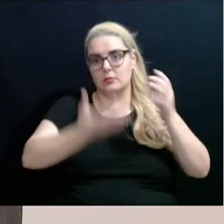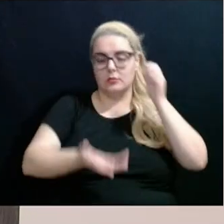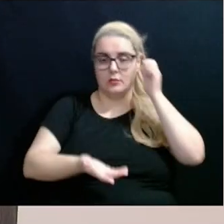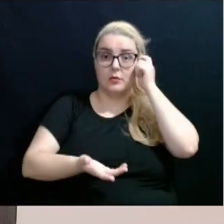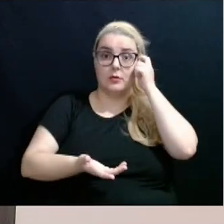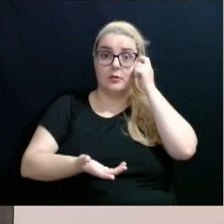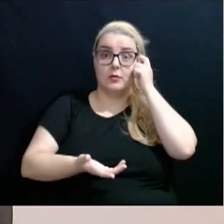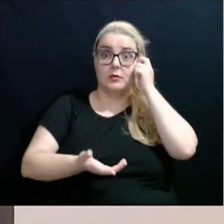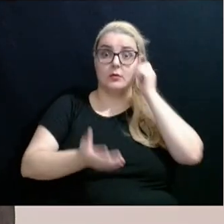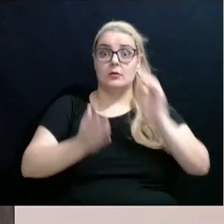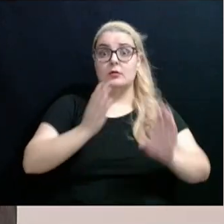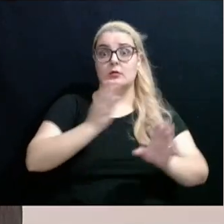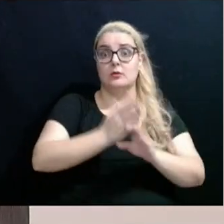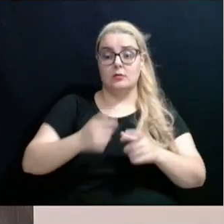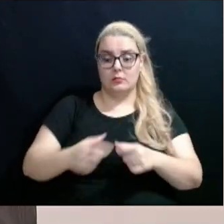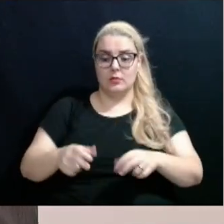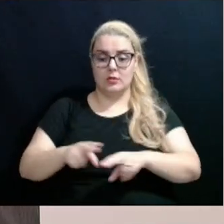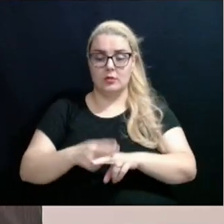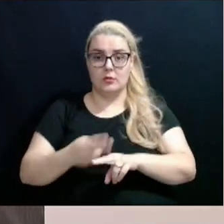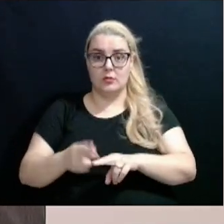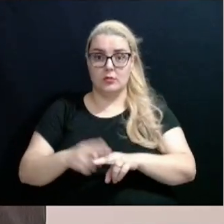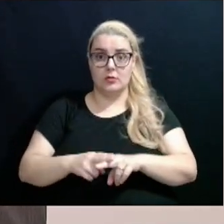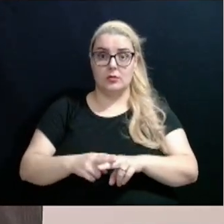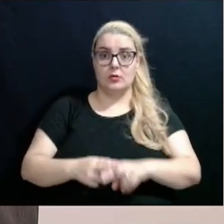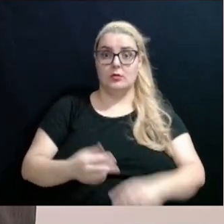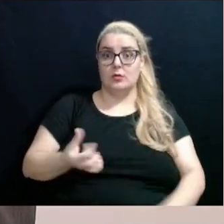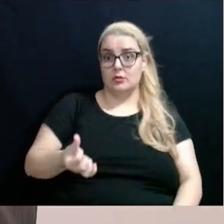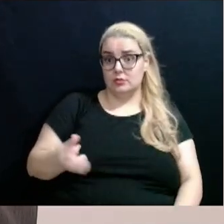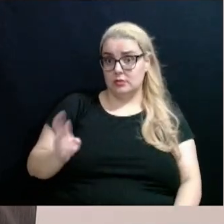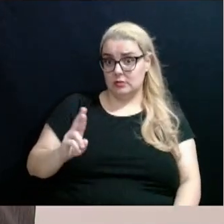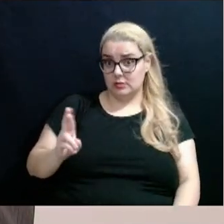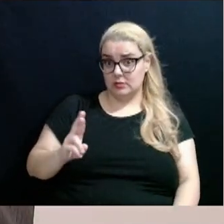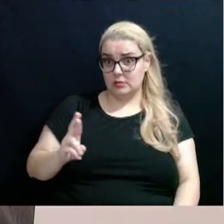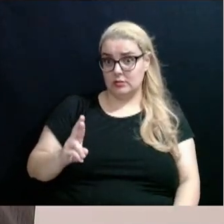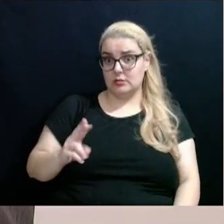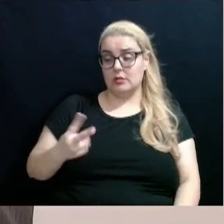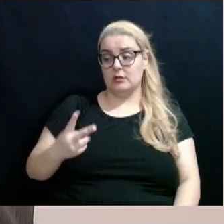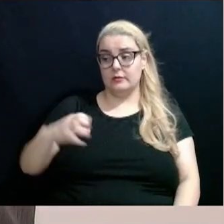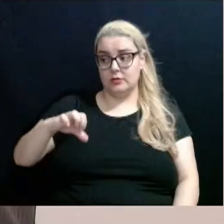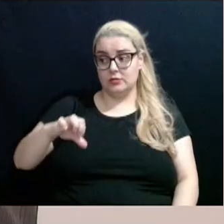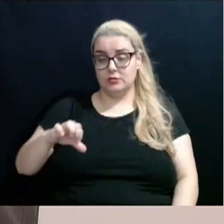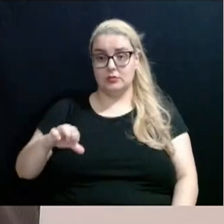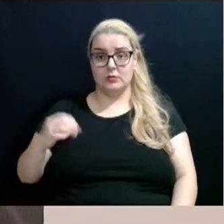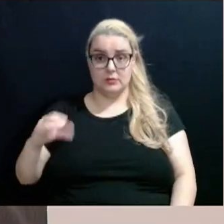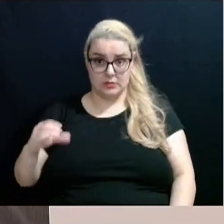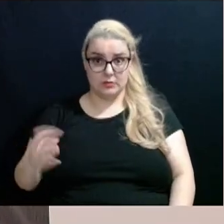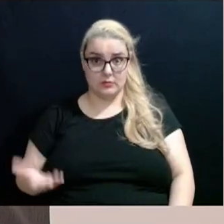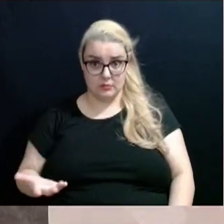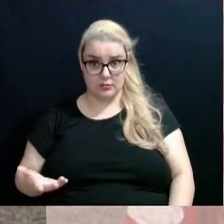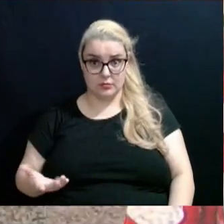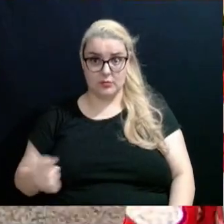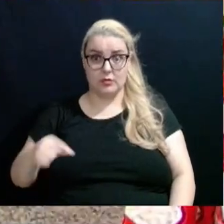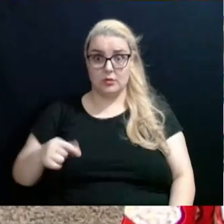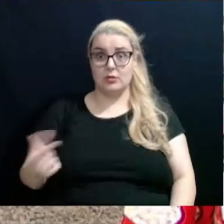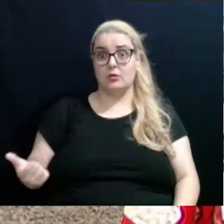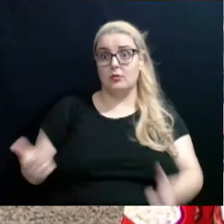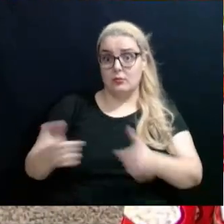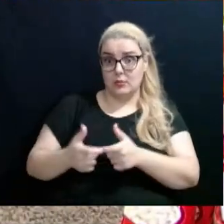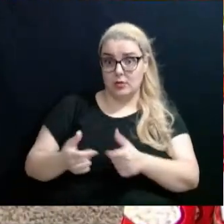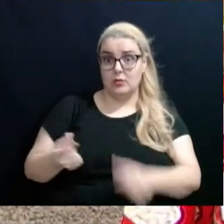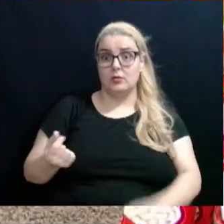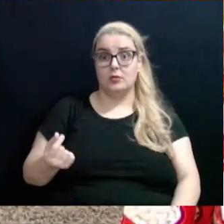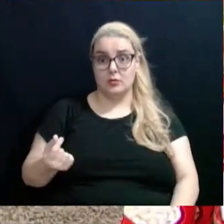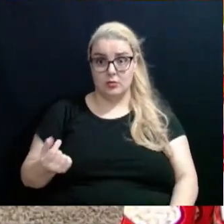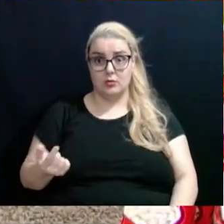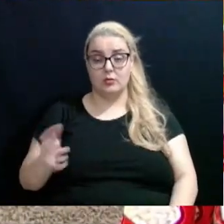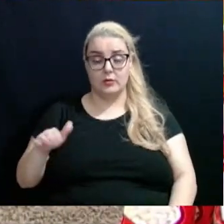encontramos barra de chocolate a partir de R$ 6,29, né? Esse foi o menor preço dos produtos que nós